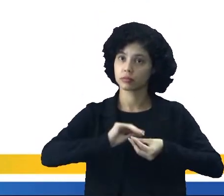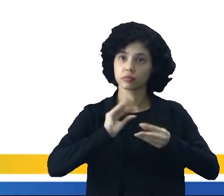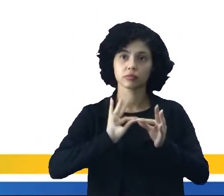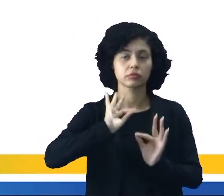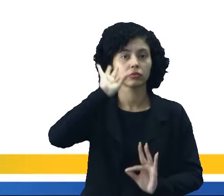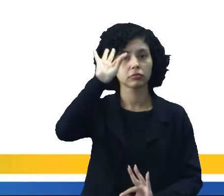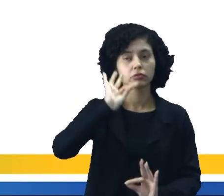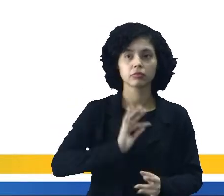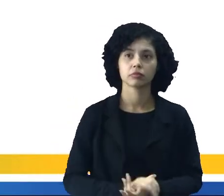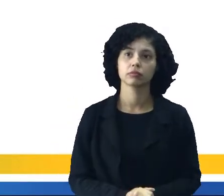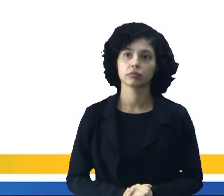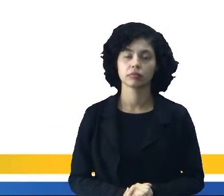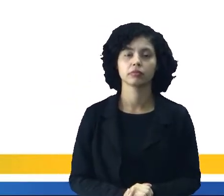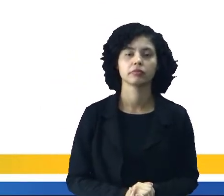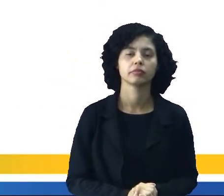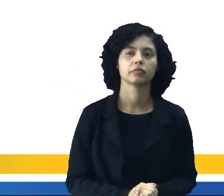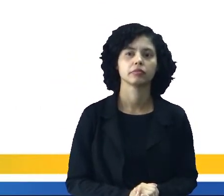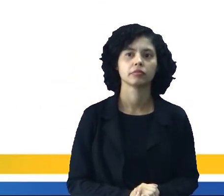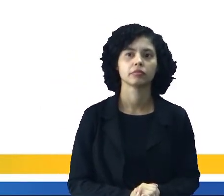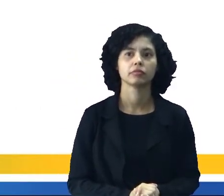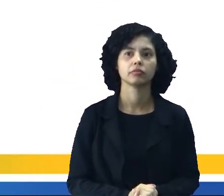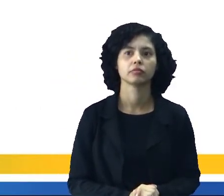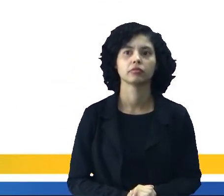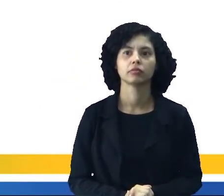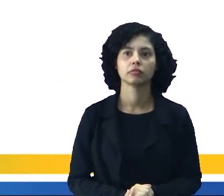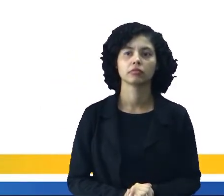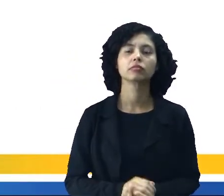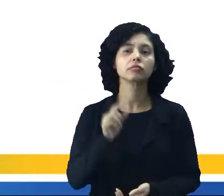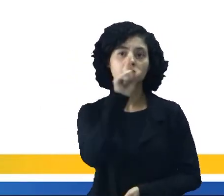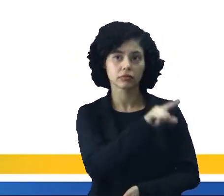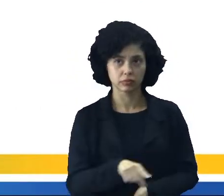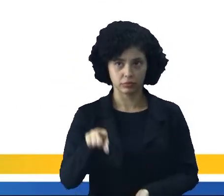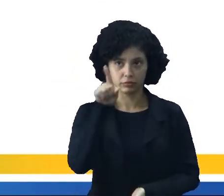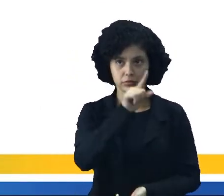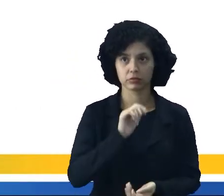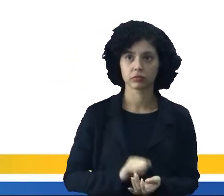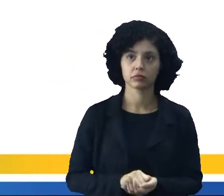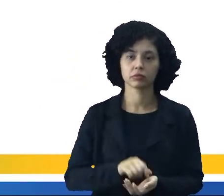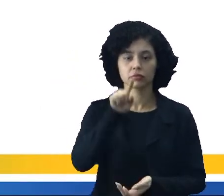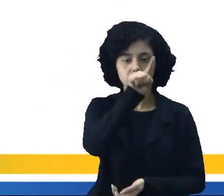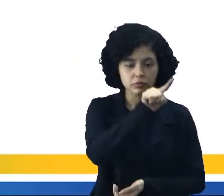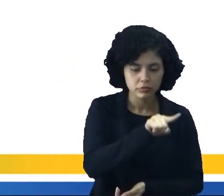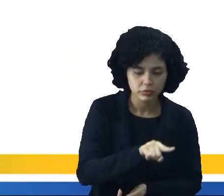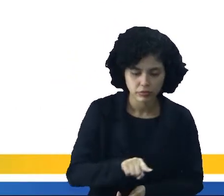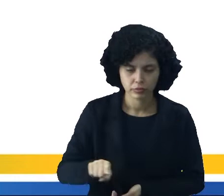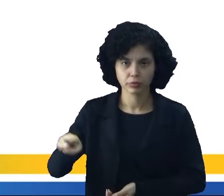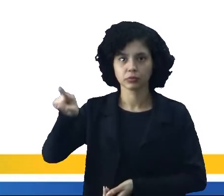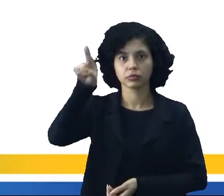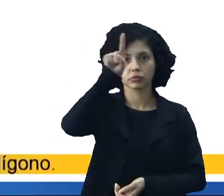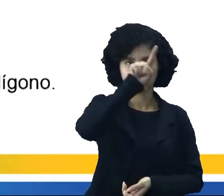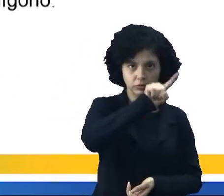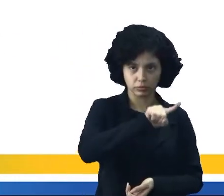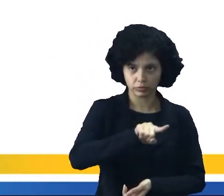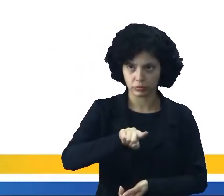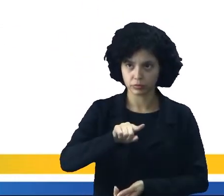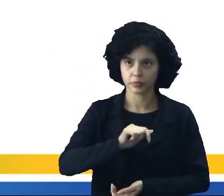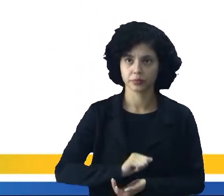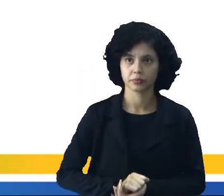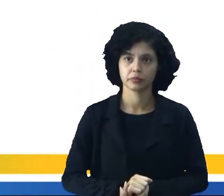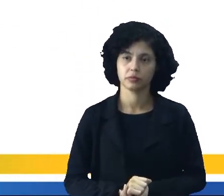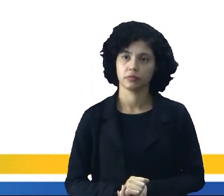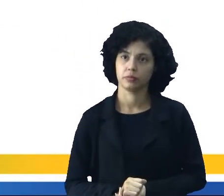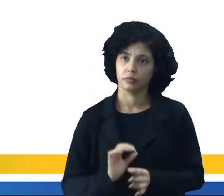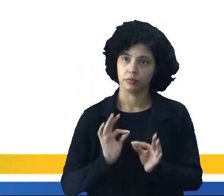resumo sobre o comprimento da circunferência a circunferência é o contorno de um círculo